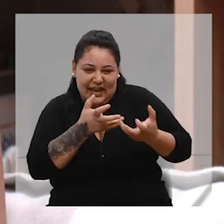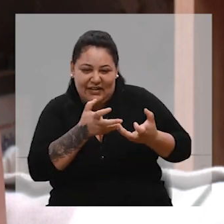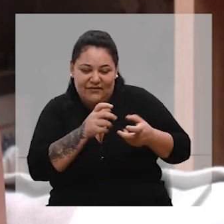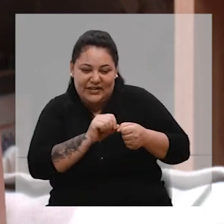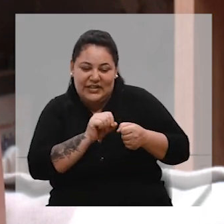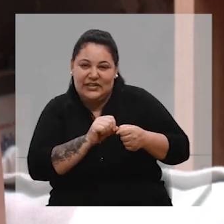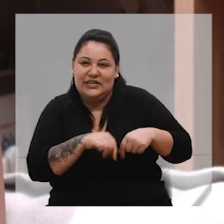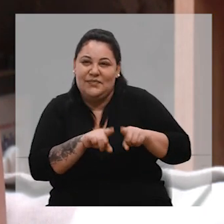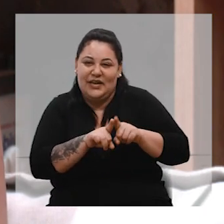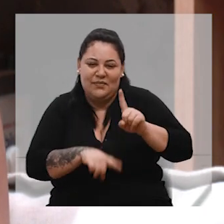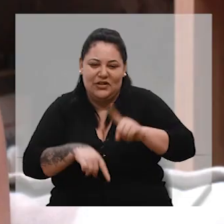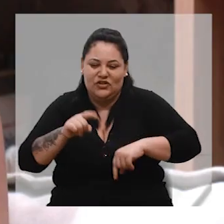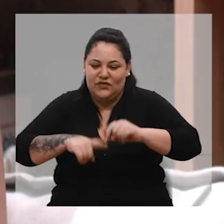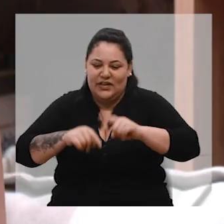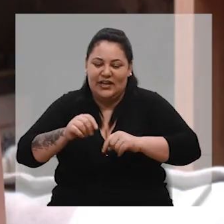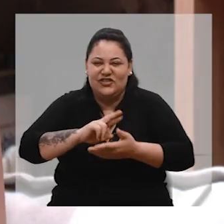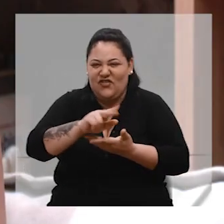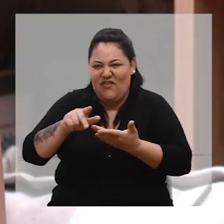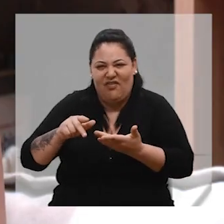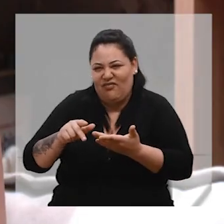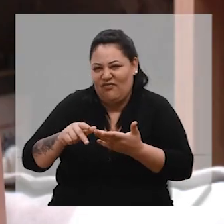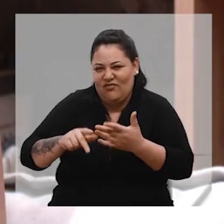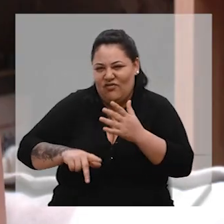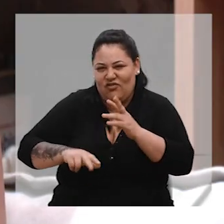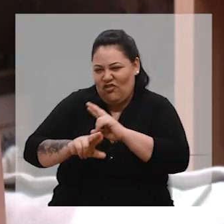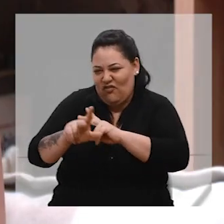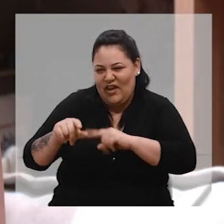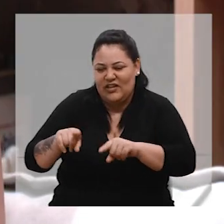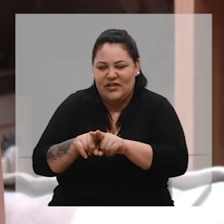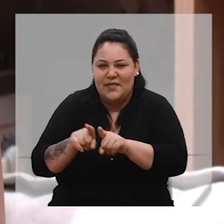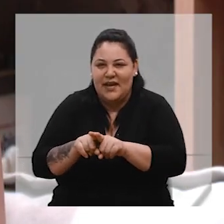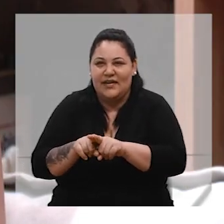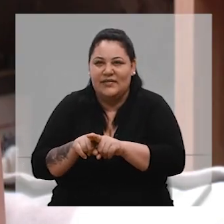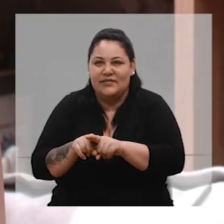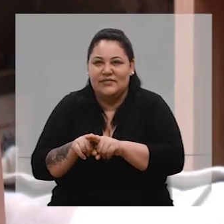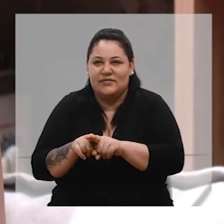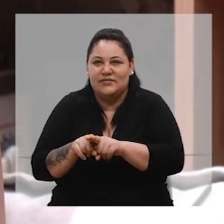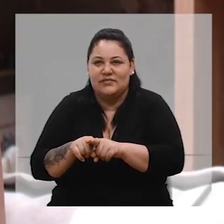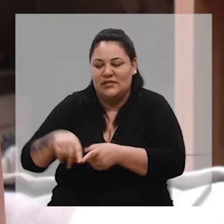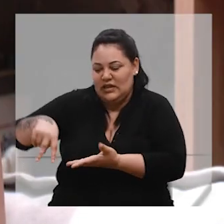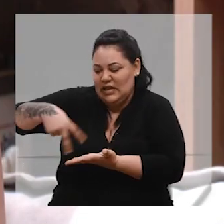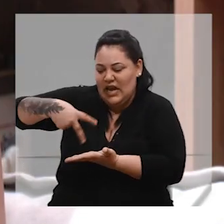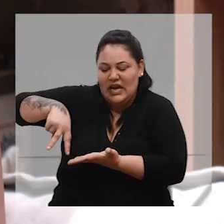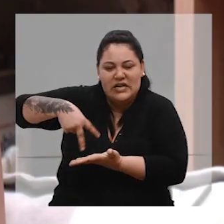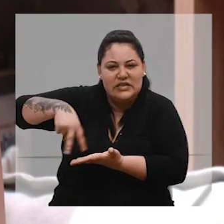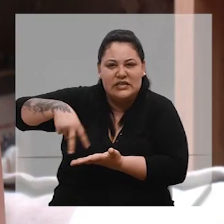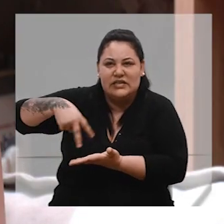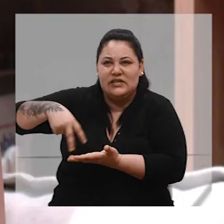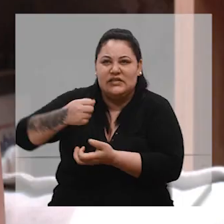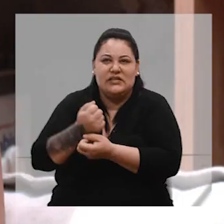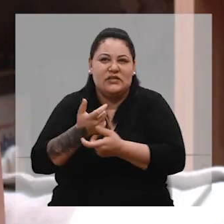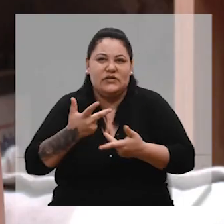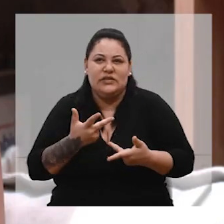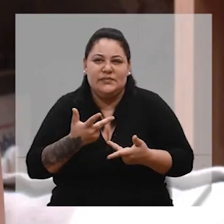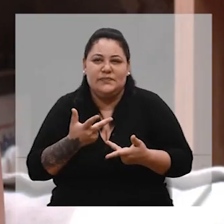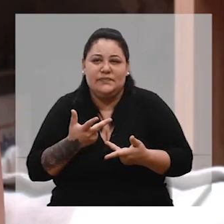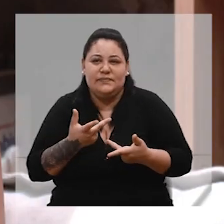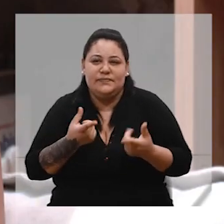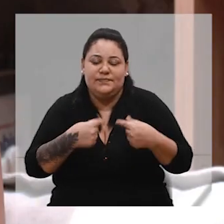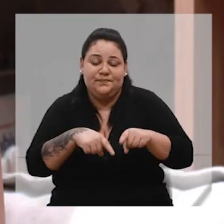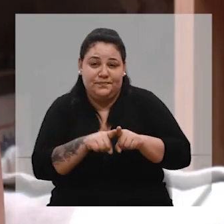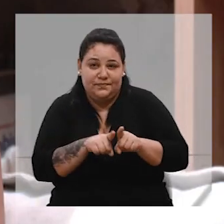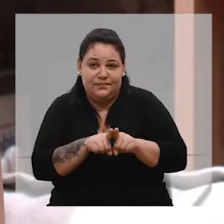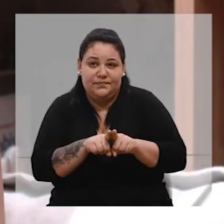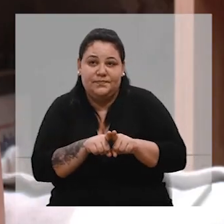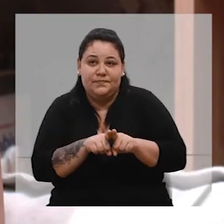fazer umas atividades diferentes, né? Daí eles vão lá, dança, essas